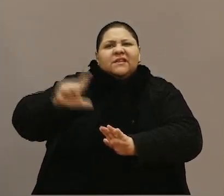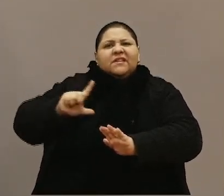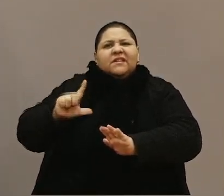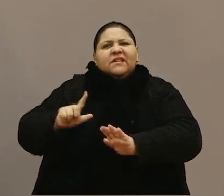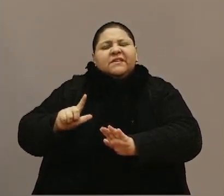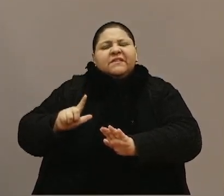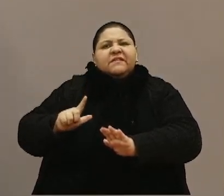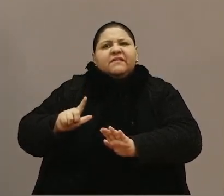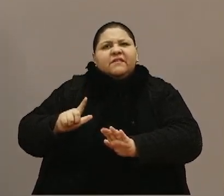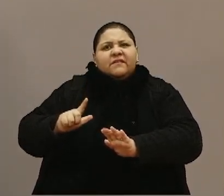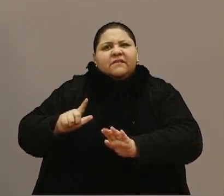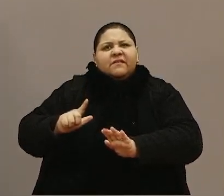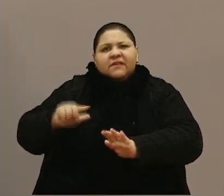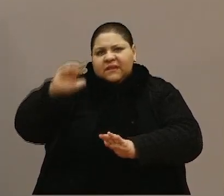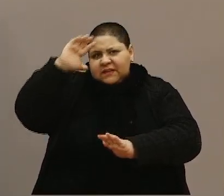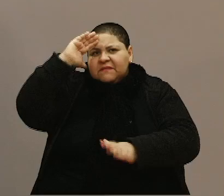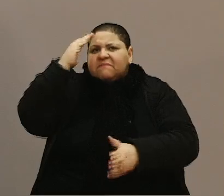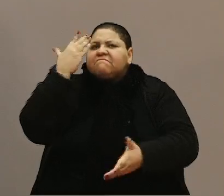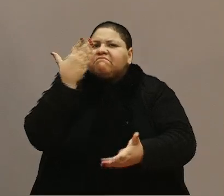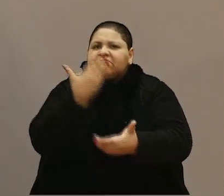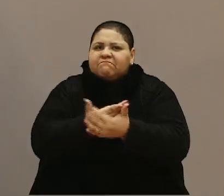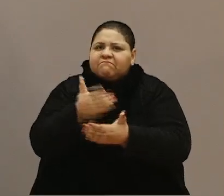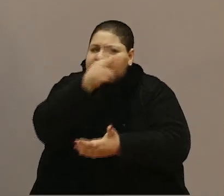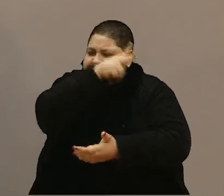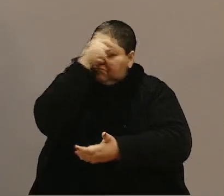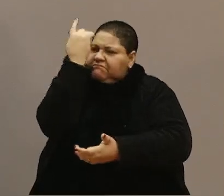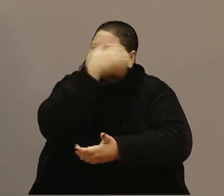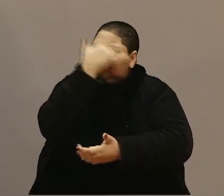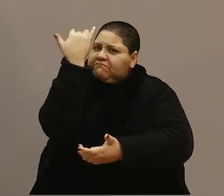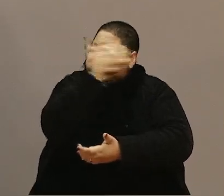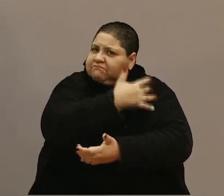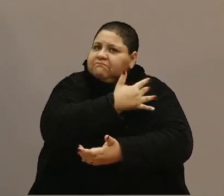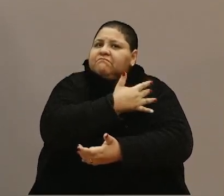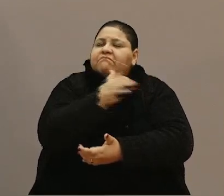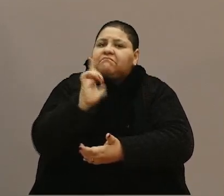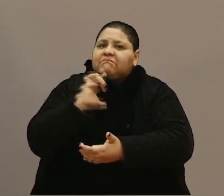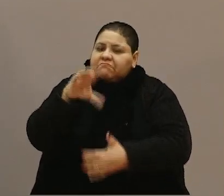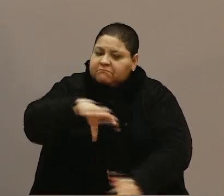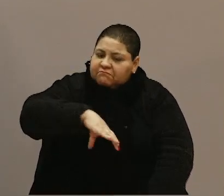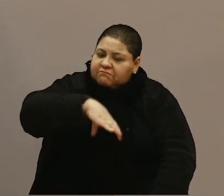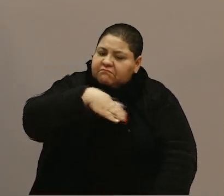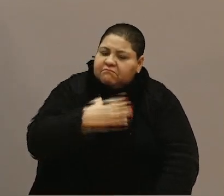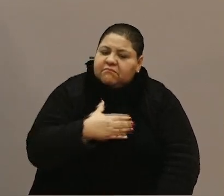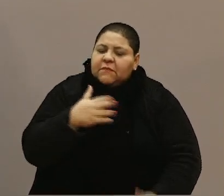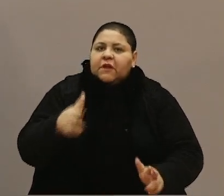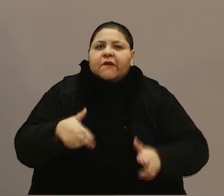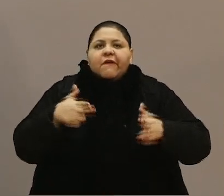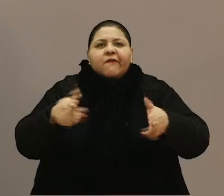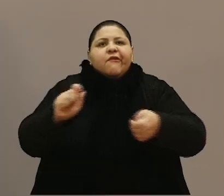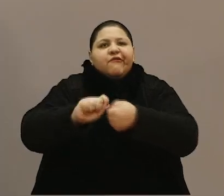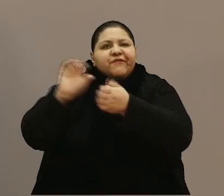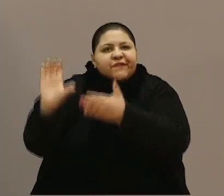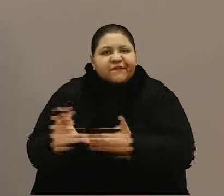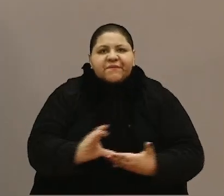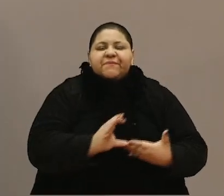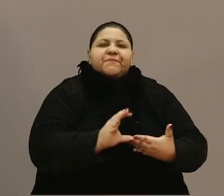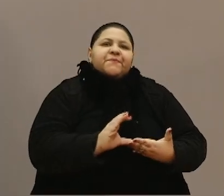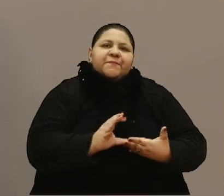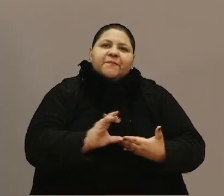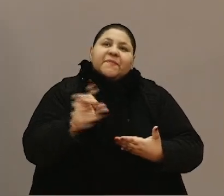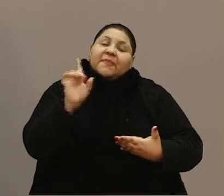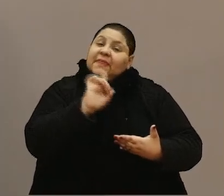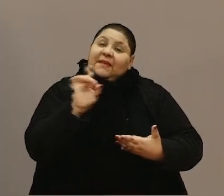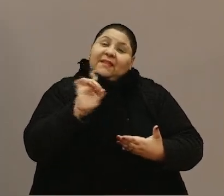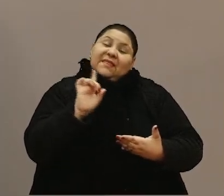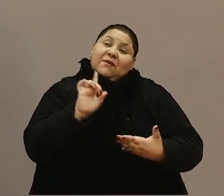de confiança ao prefeito Adiló, né, que teve a coragem de fazer esse investimento que não é